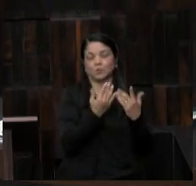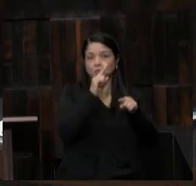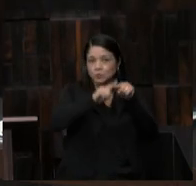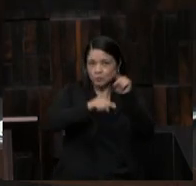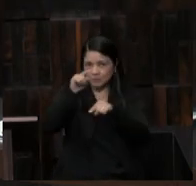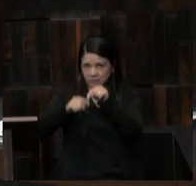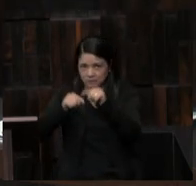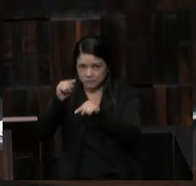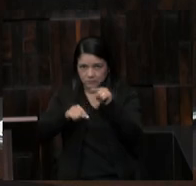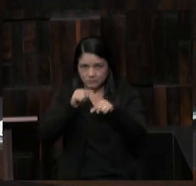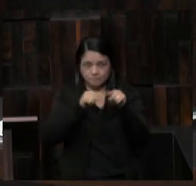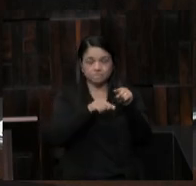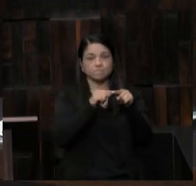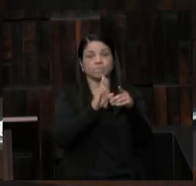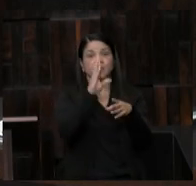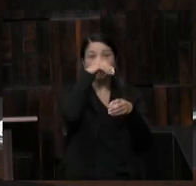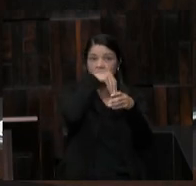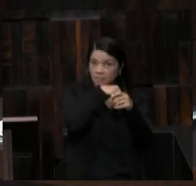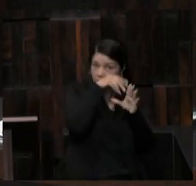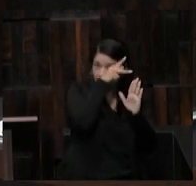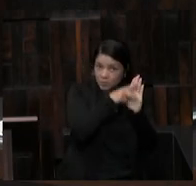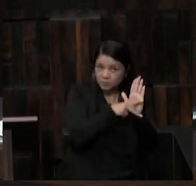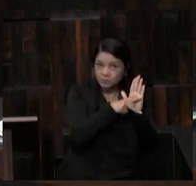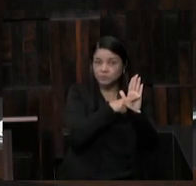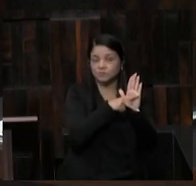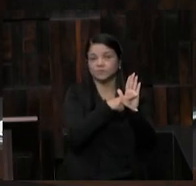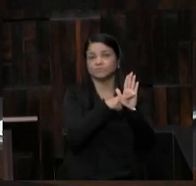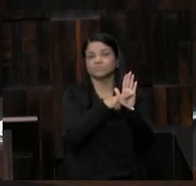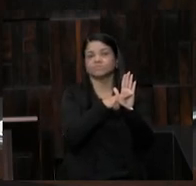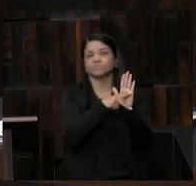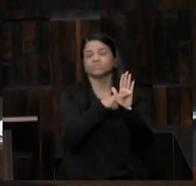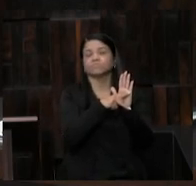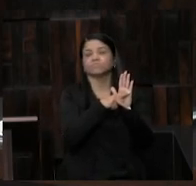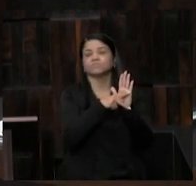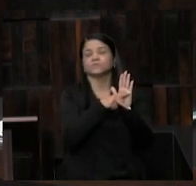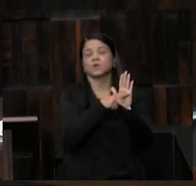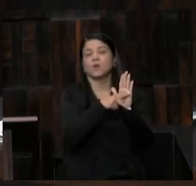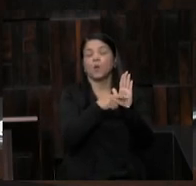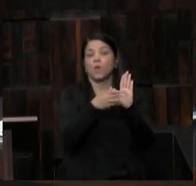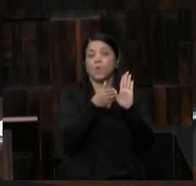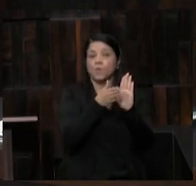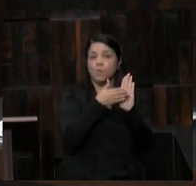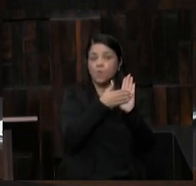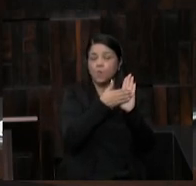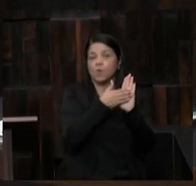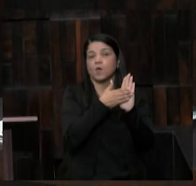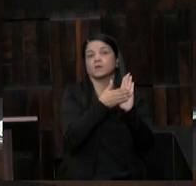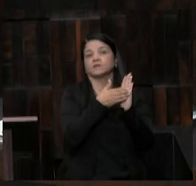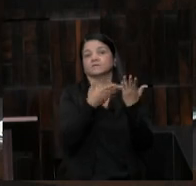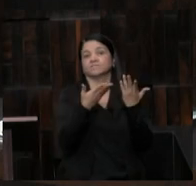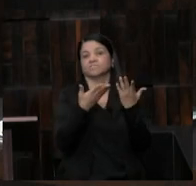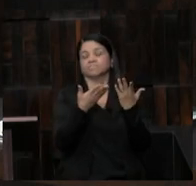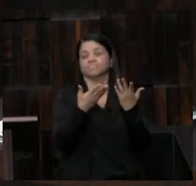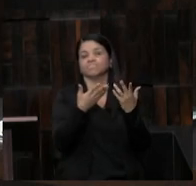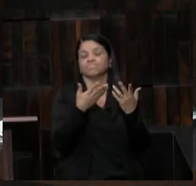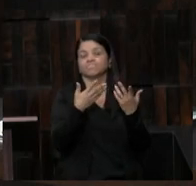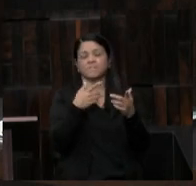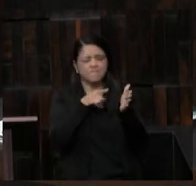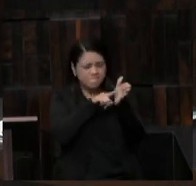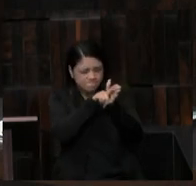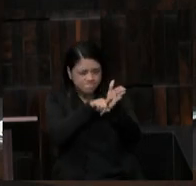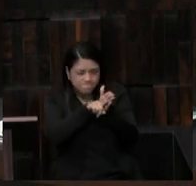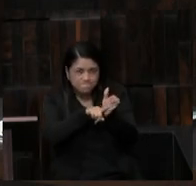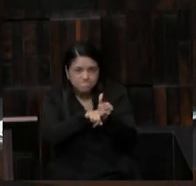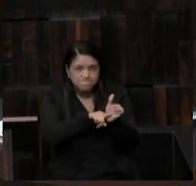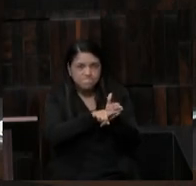material. E, dentro desse projeto, o que a gente se propõe a fazer? Essas intervenções, como eu coloquei para vocês, investigar o